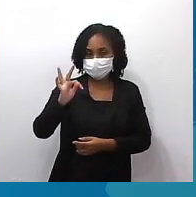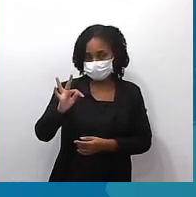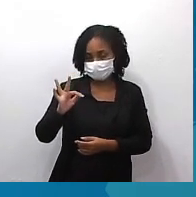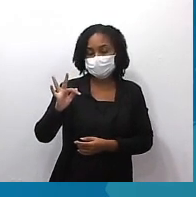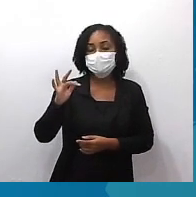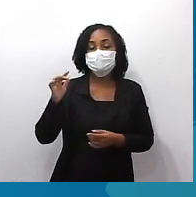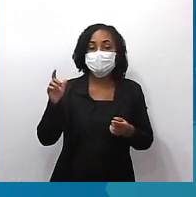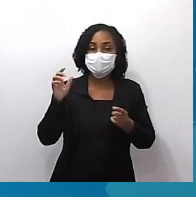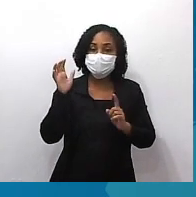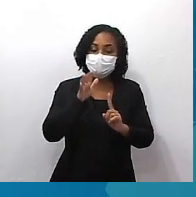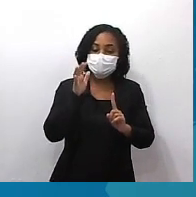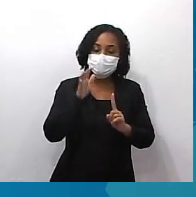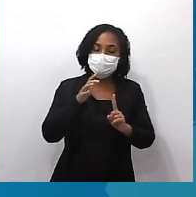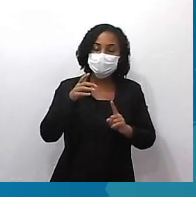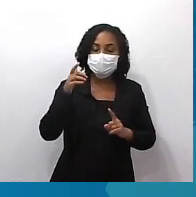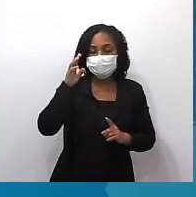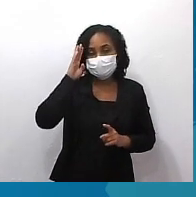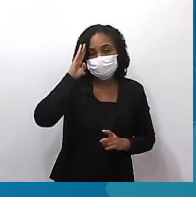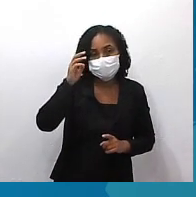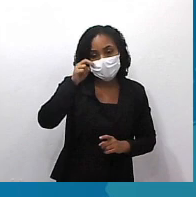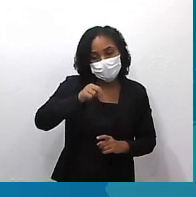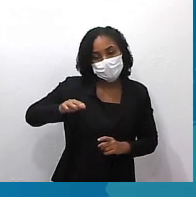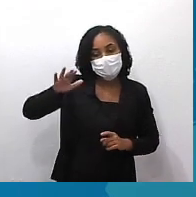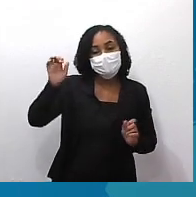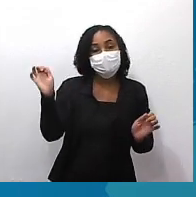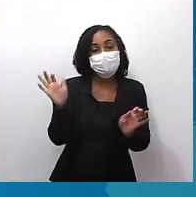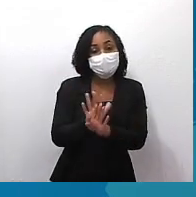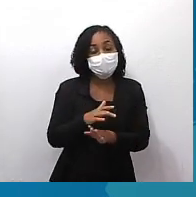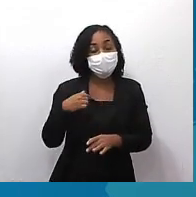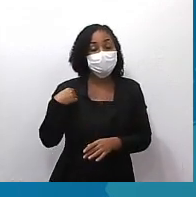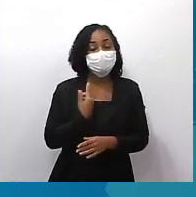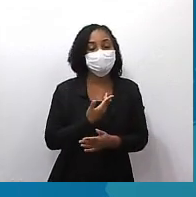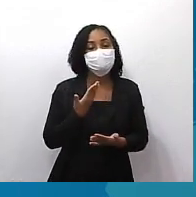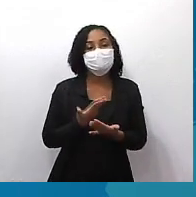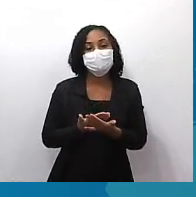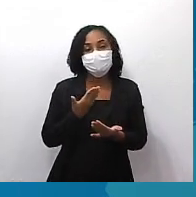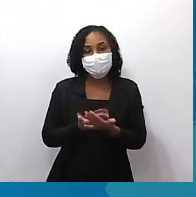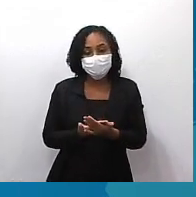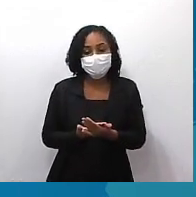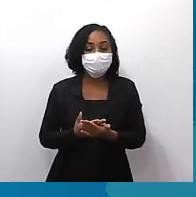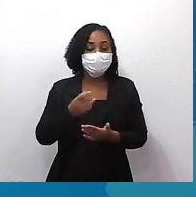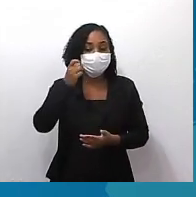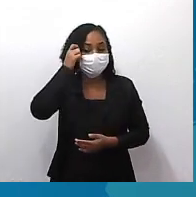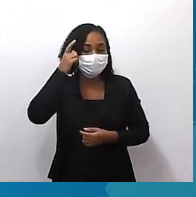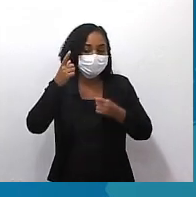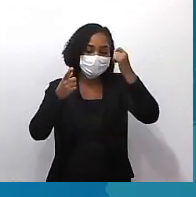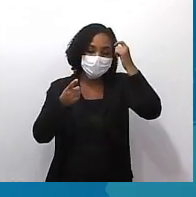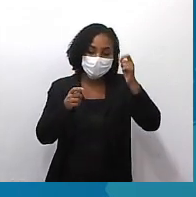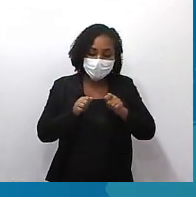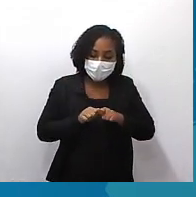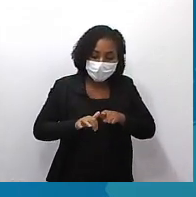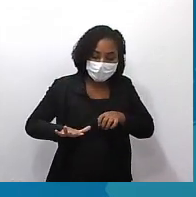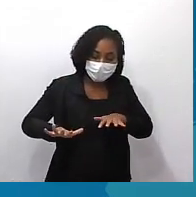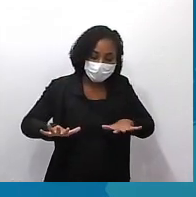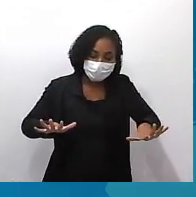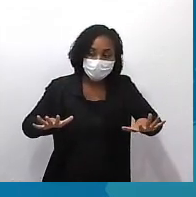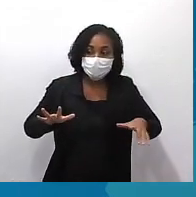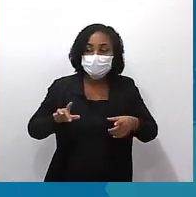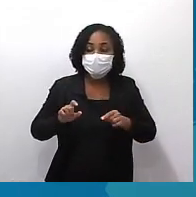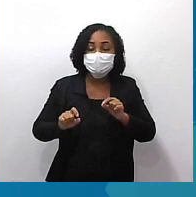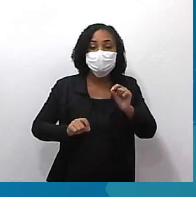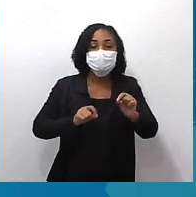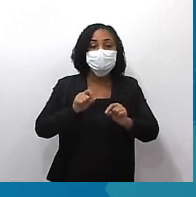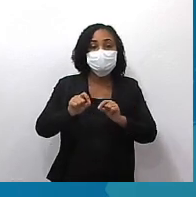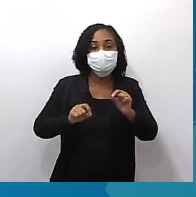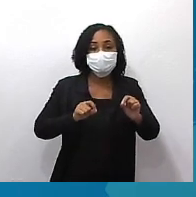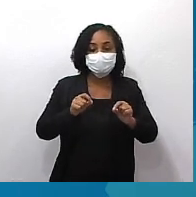fornecedora de energia elétrica para o Nordeste. E para finalizar a nossa aula, a gente tem aí a ideia da transposição do Rio São Francisco, que é juntar